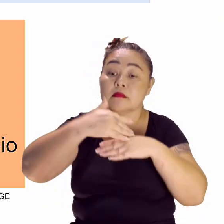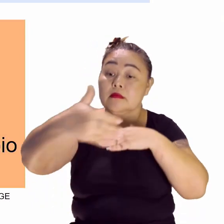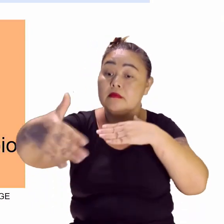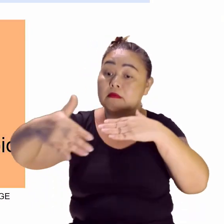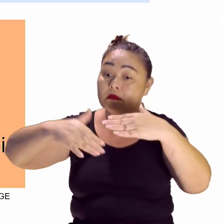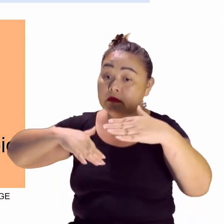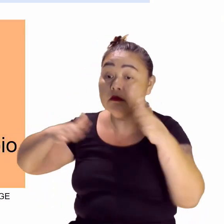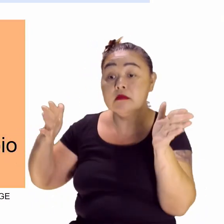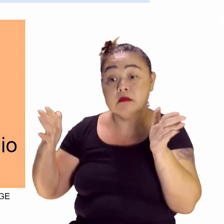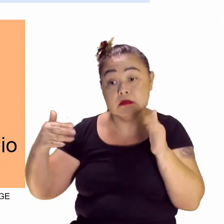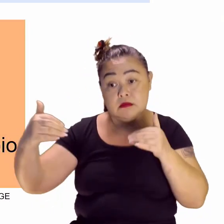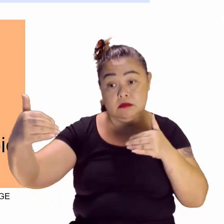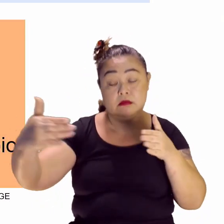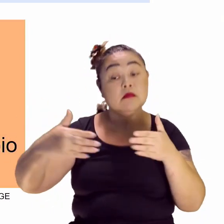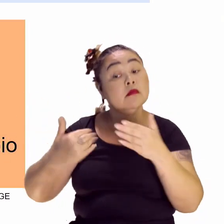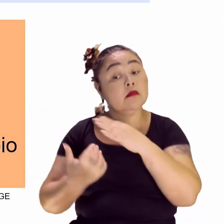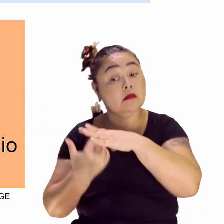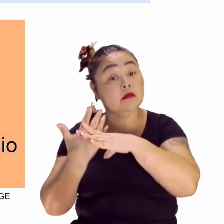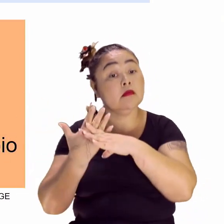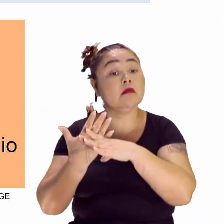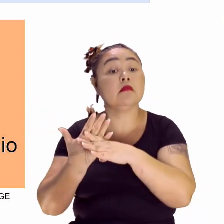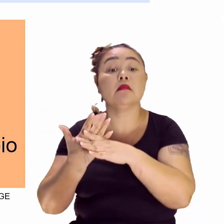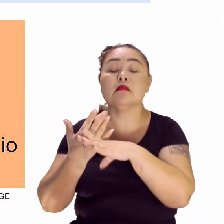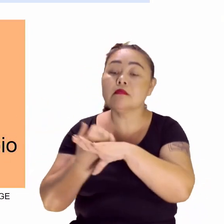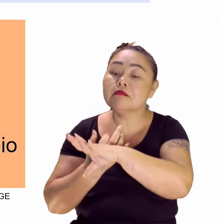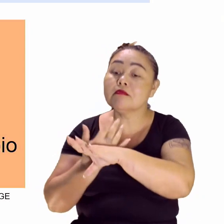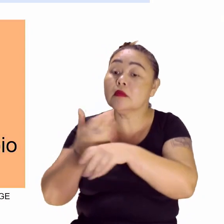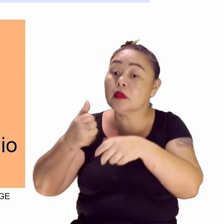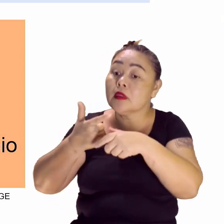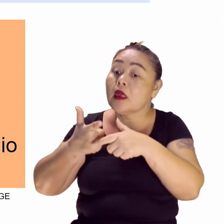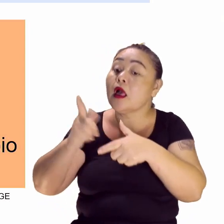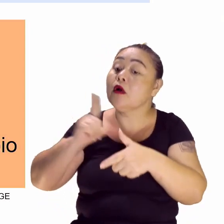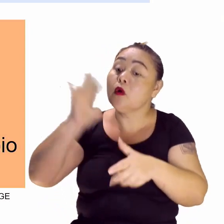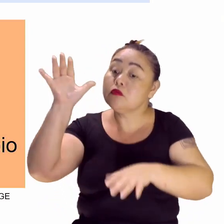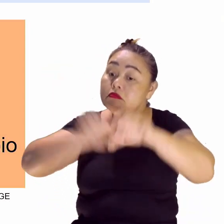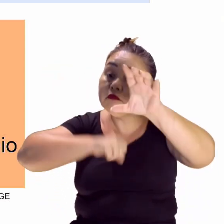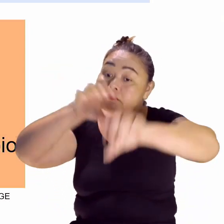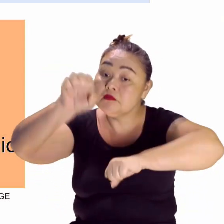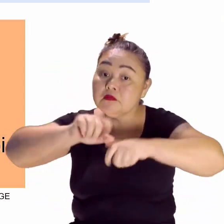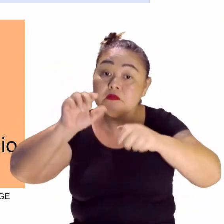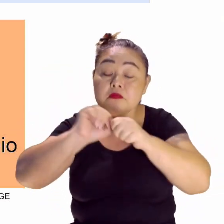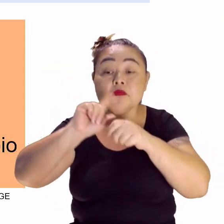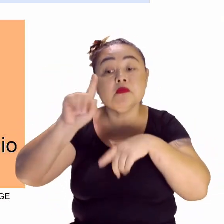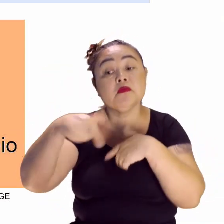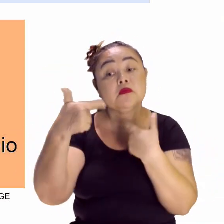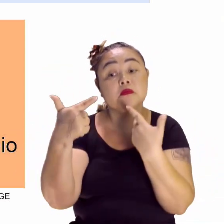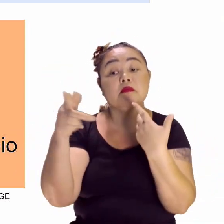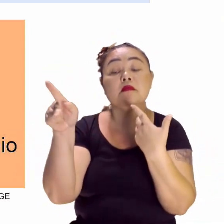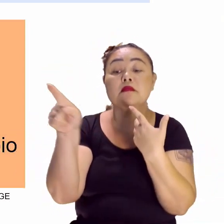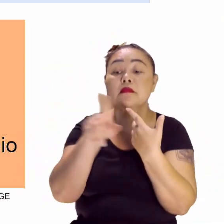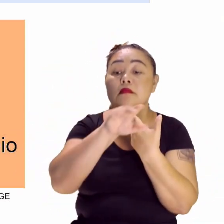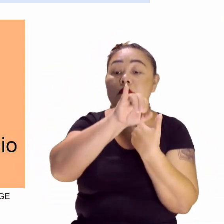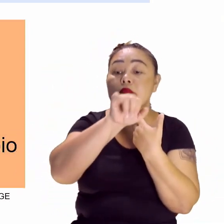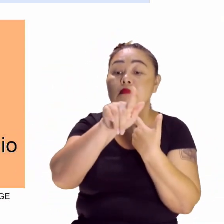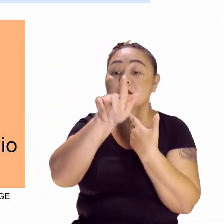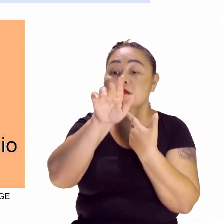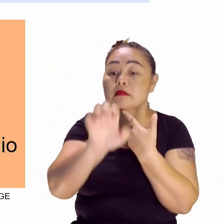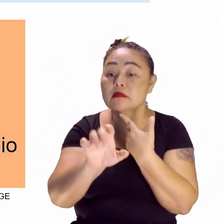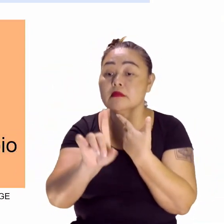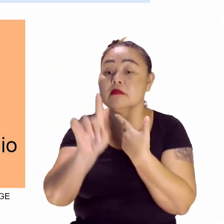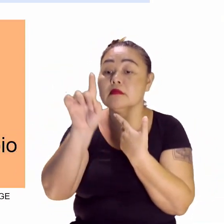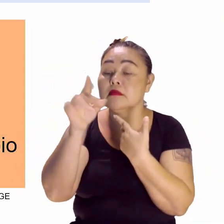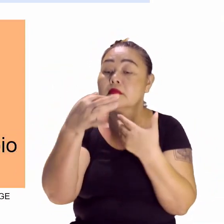plantada vem diminuindo a produção tem aumentado e o professor Jorge acabou de fazer um comentário